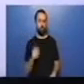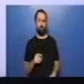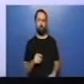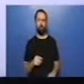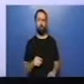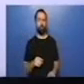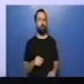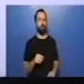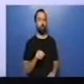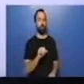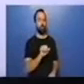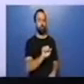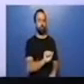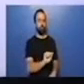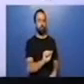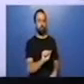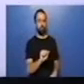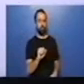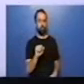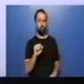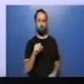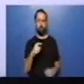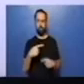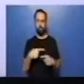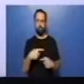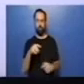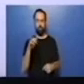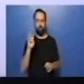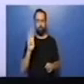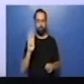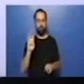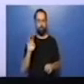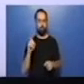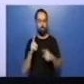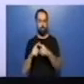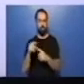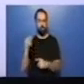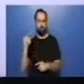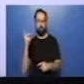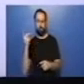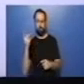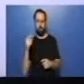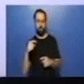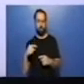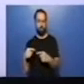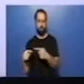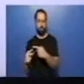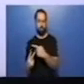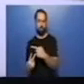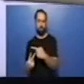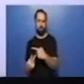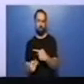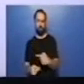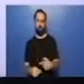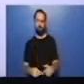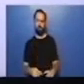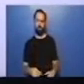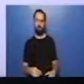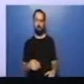B, eu vou colocar o 15. No lugar do H, eu vou colocar o 20. E esse 2 é da fórmula.